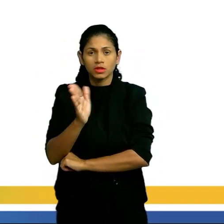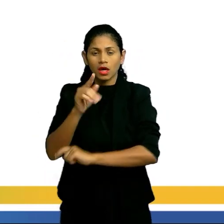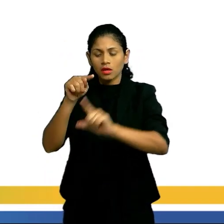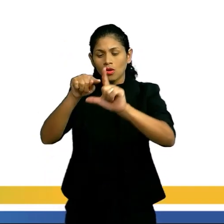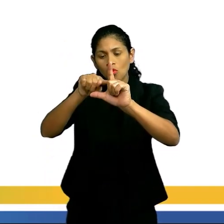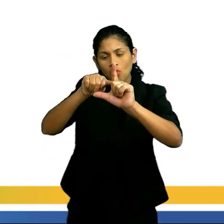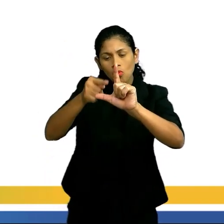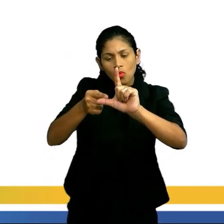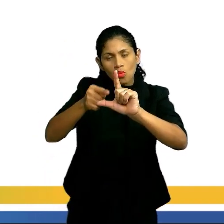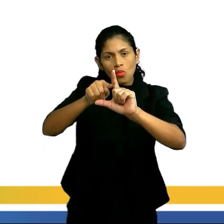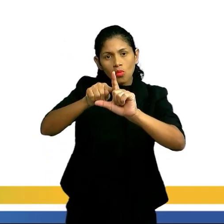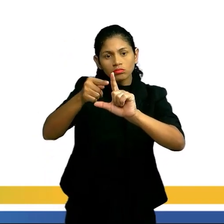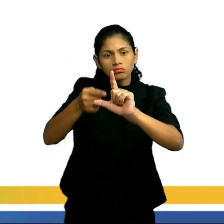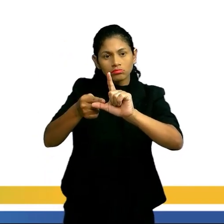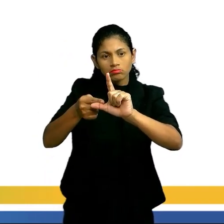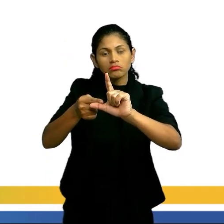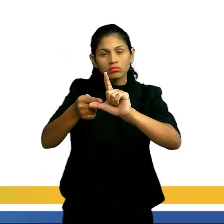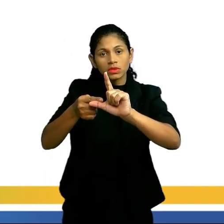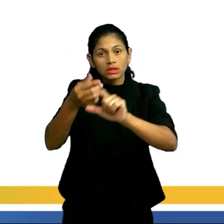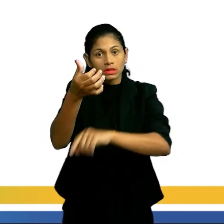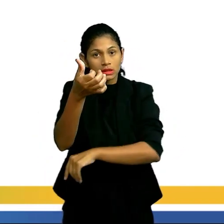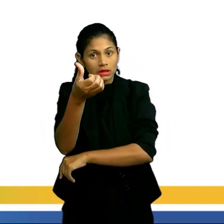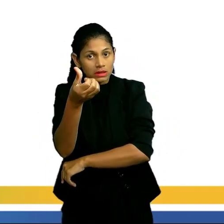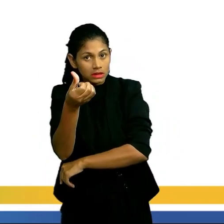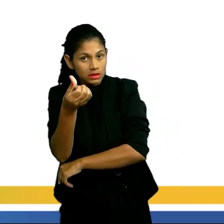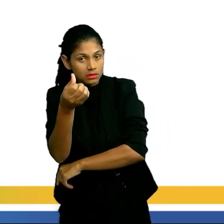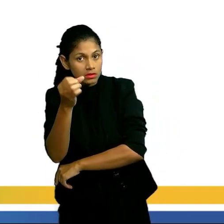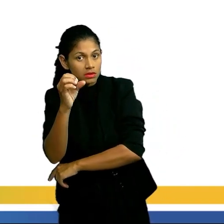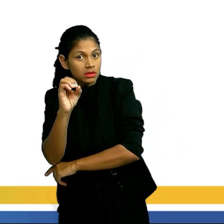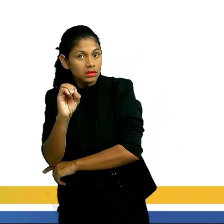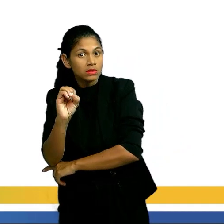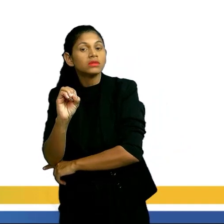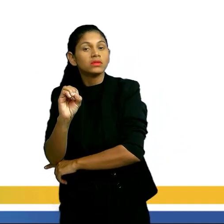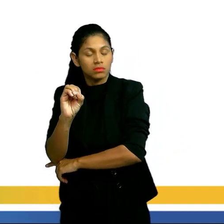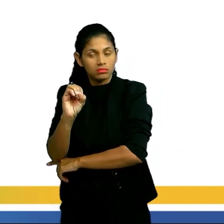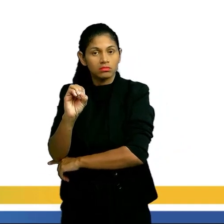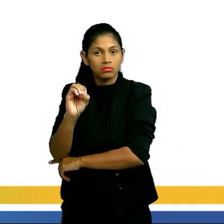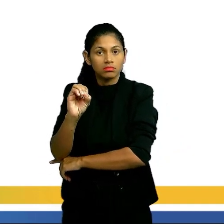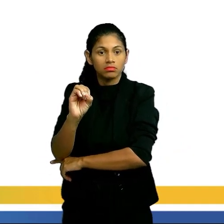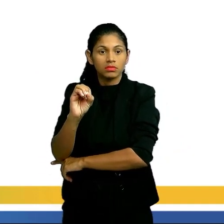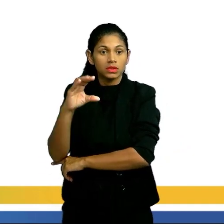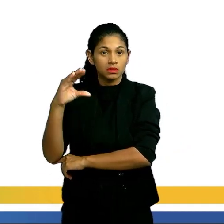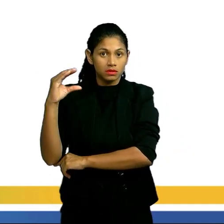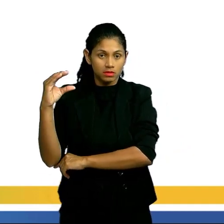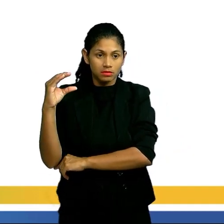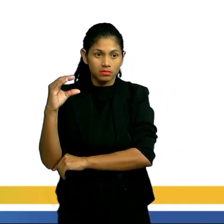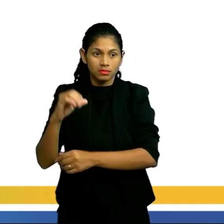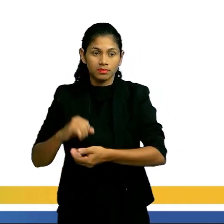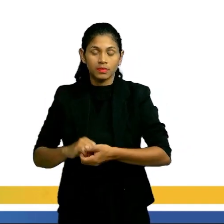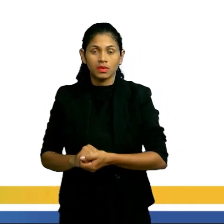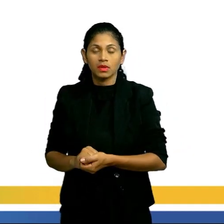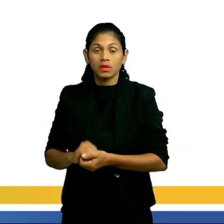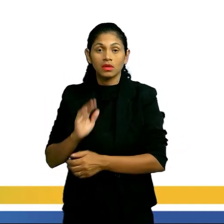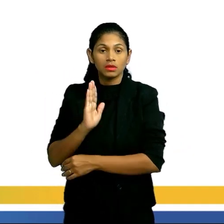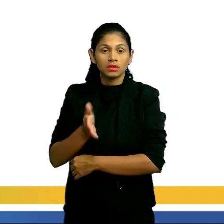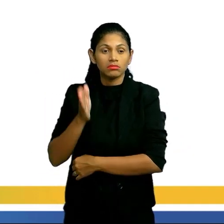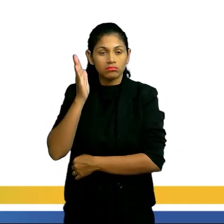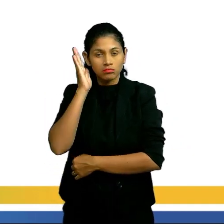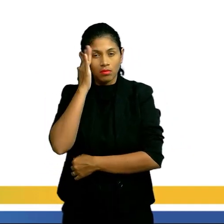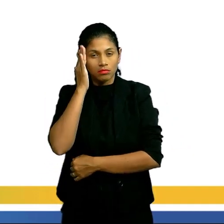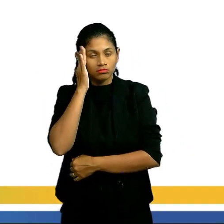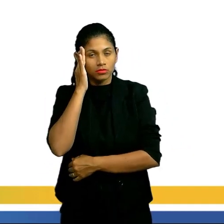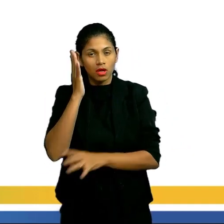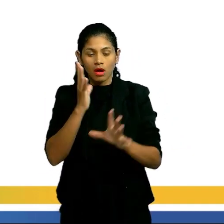sabemos isso? Porque é um triângulo equilátero e nós sabemos que todos os seus lados também medem 3 decímetros e nós sabemos